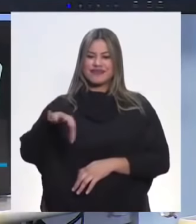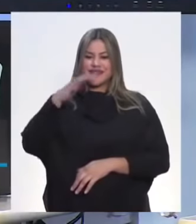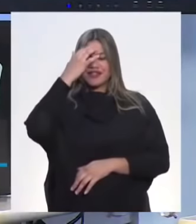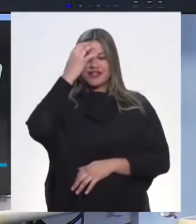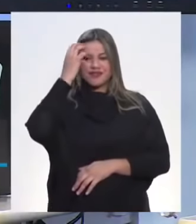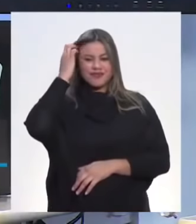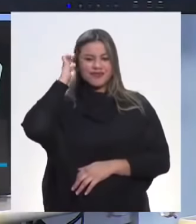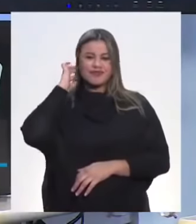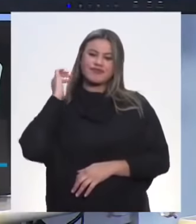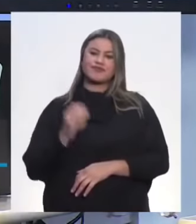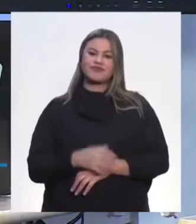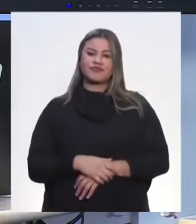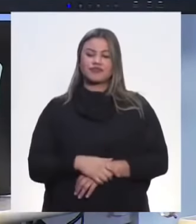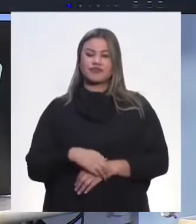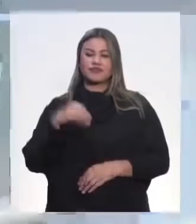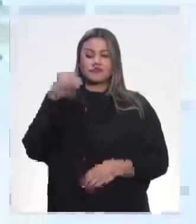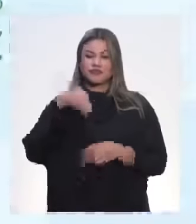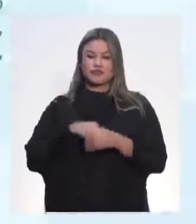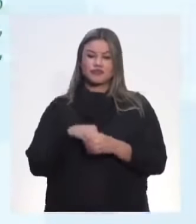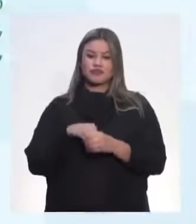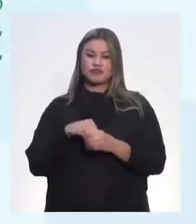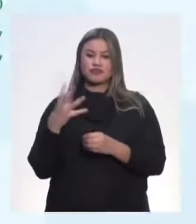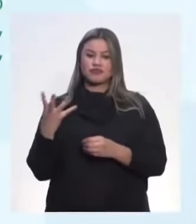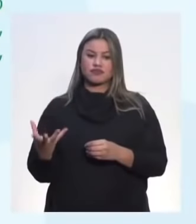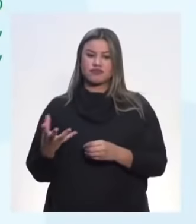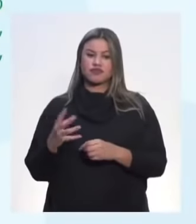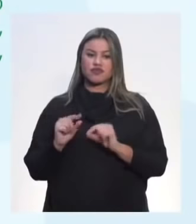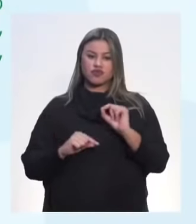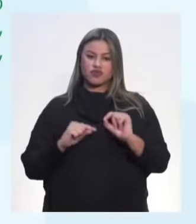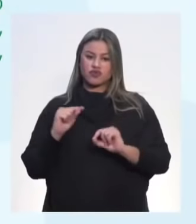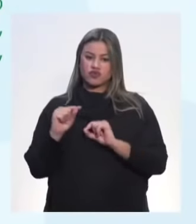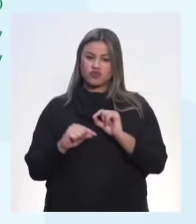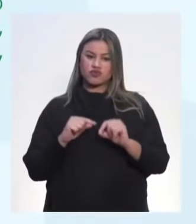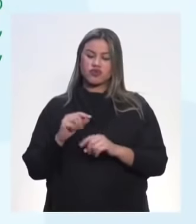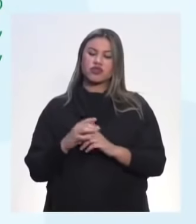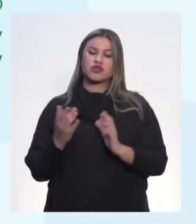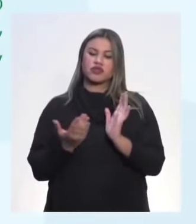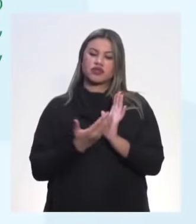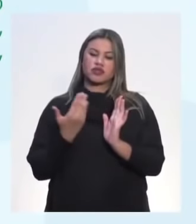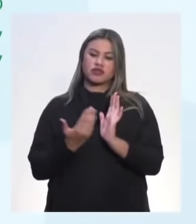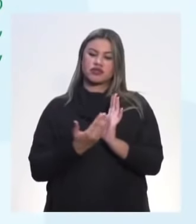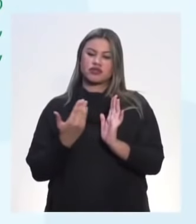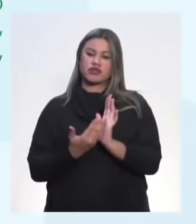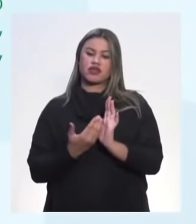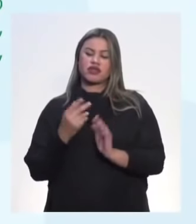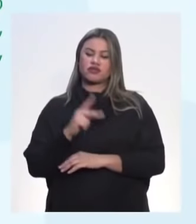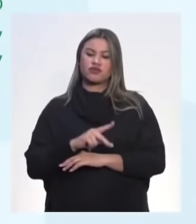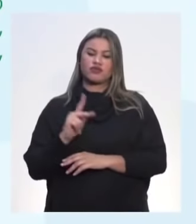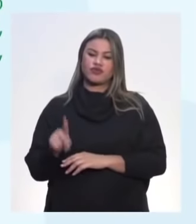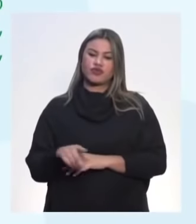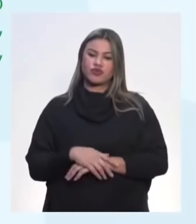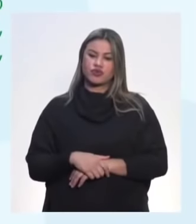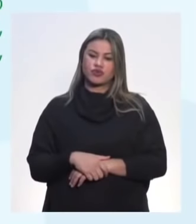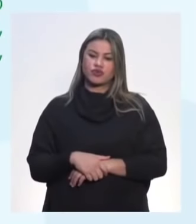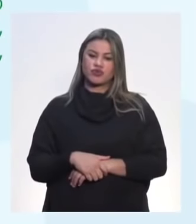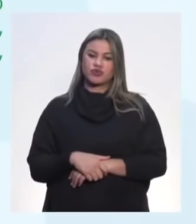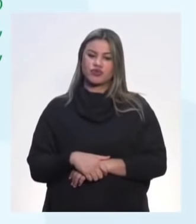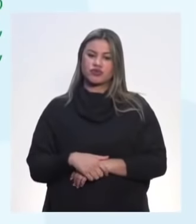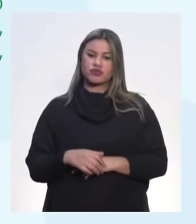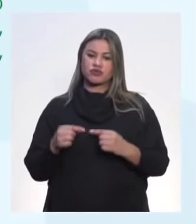Parabéns. Aí, por dentro do conteúdo, tá? Isso aqui estava no caderno do professor, na